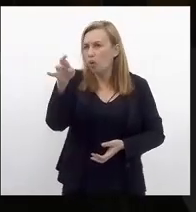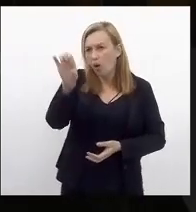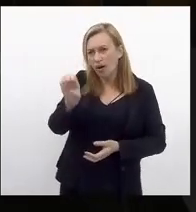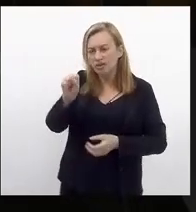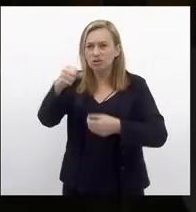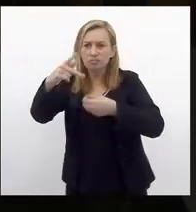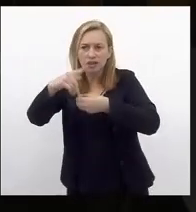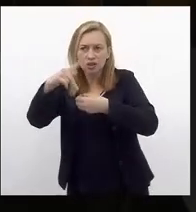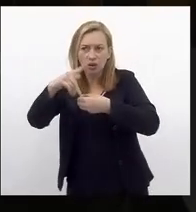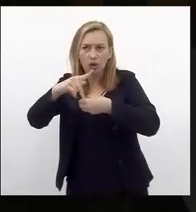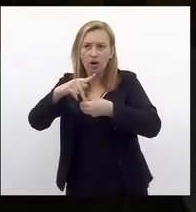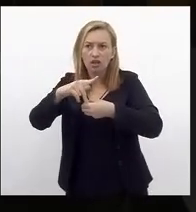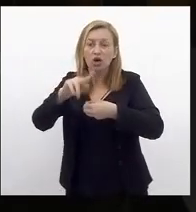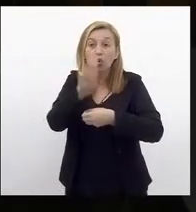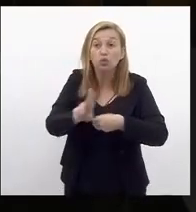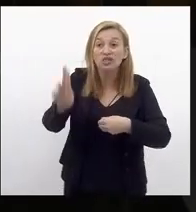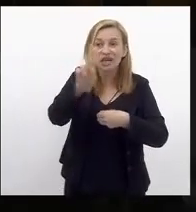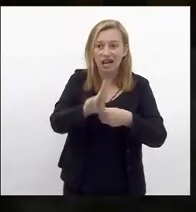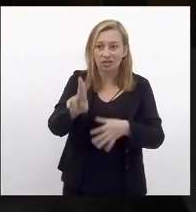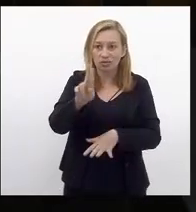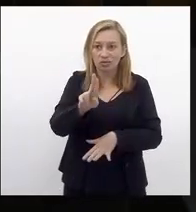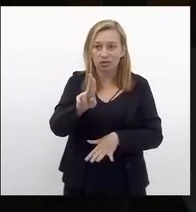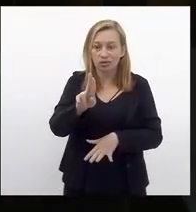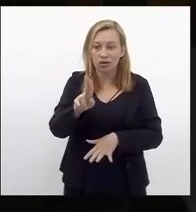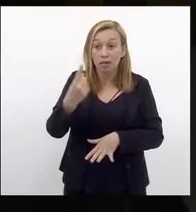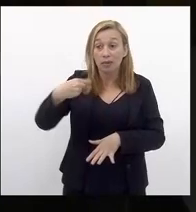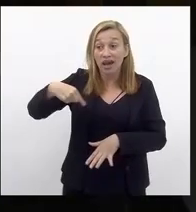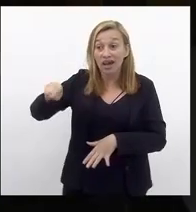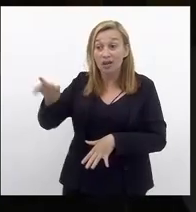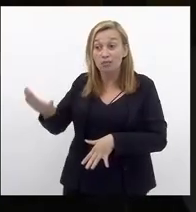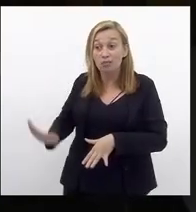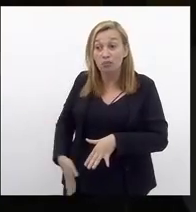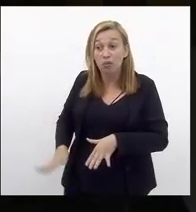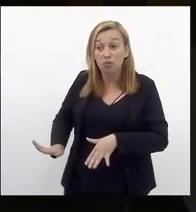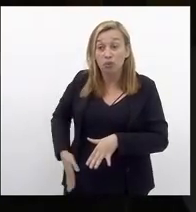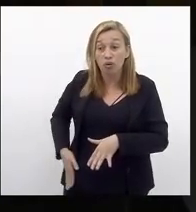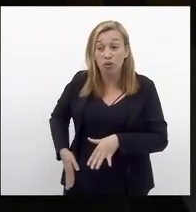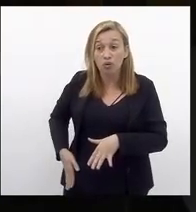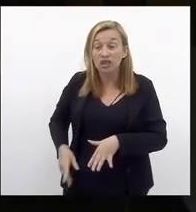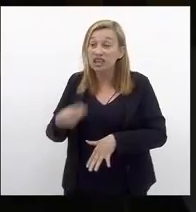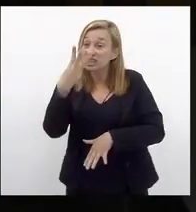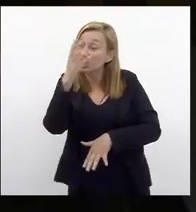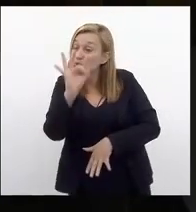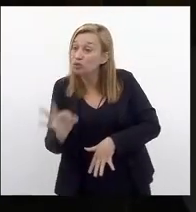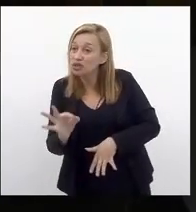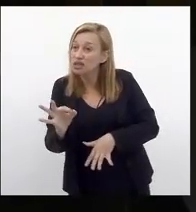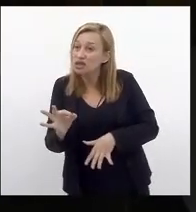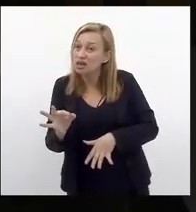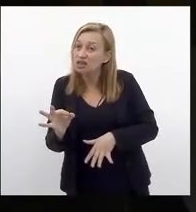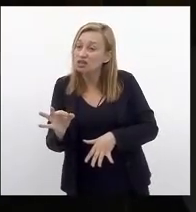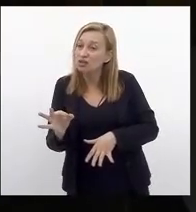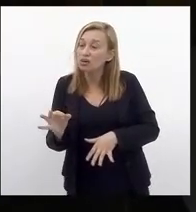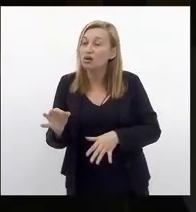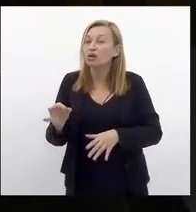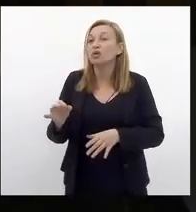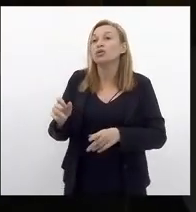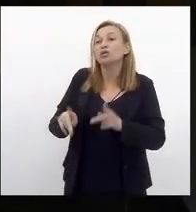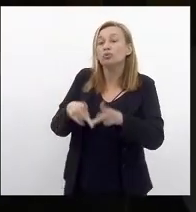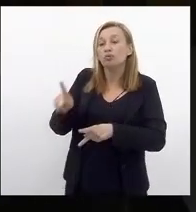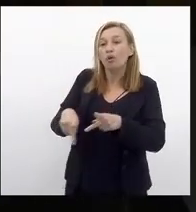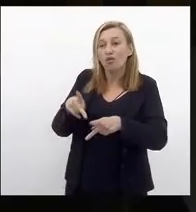royalties de petróleo são usados para ir para o bolso de menos de três por cento da população Fluminense